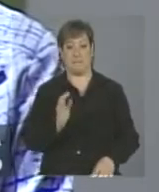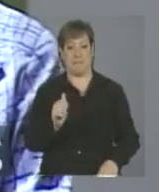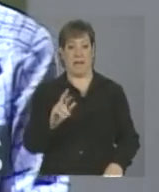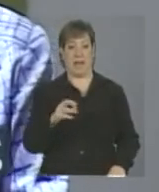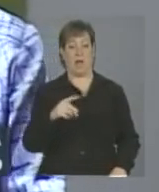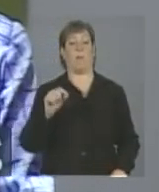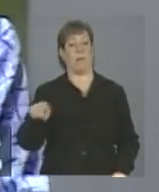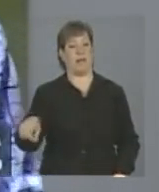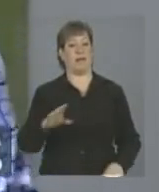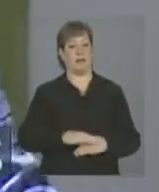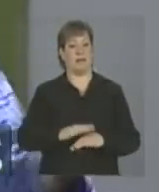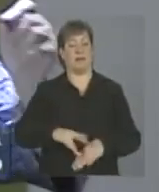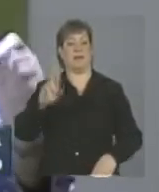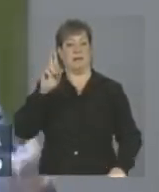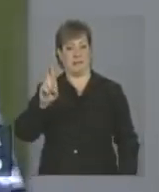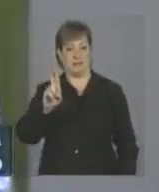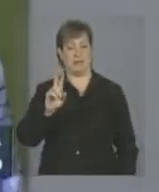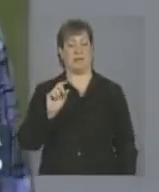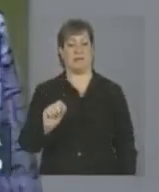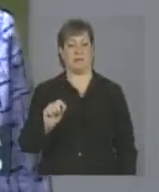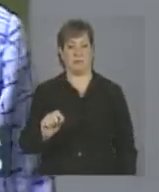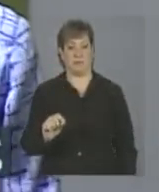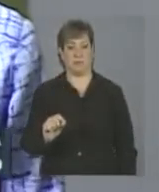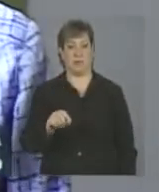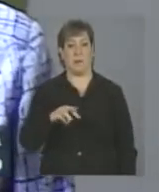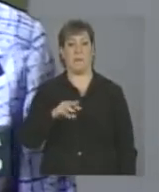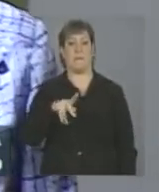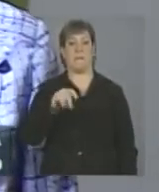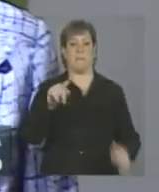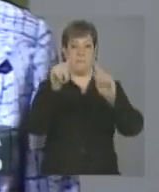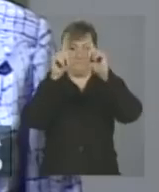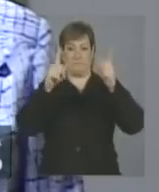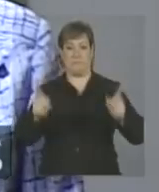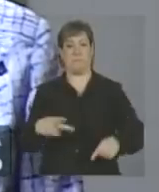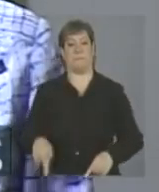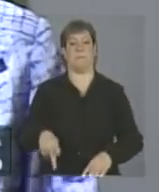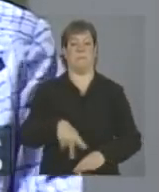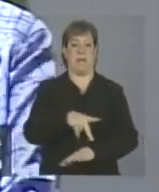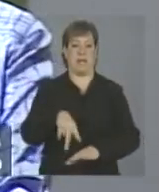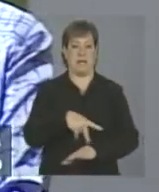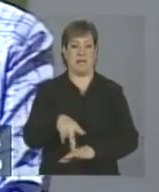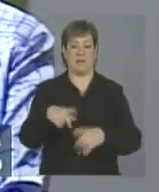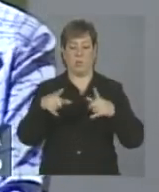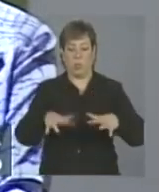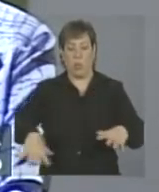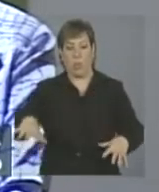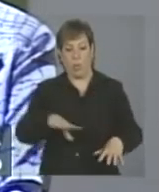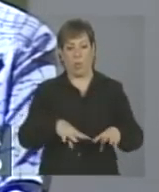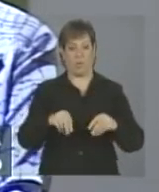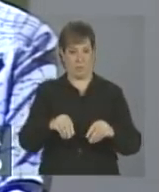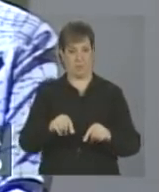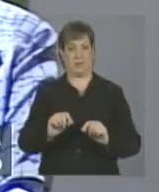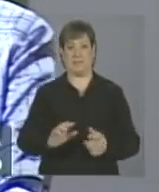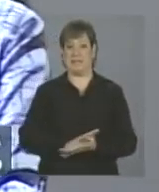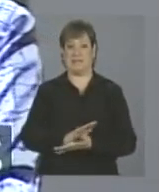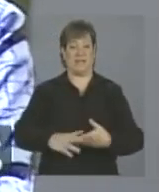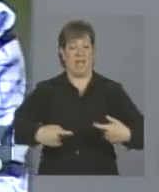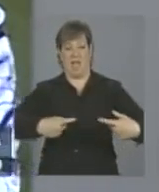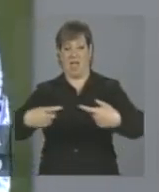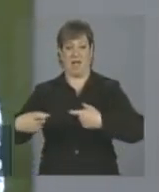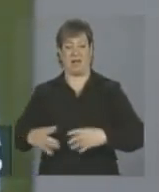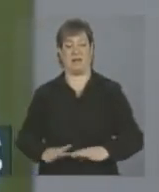foi responsável pelo mapa do país, pela definição do nosso território sem guerra.